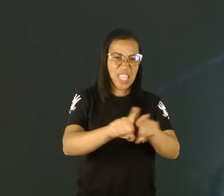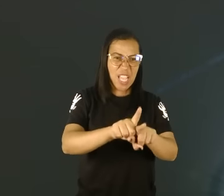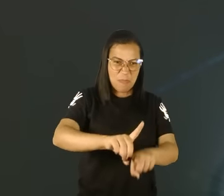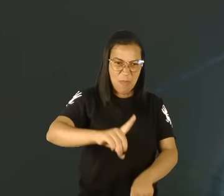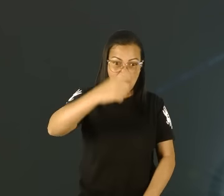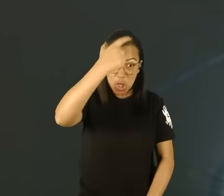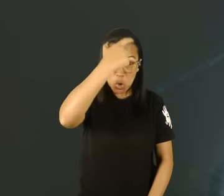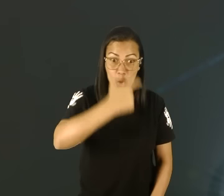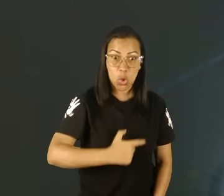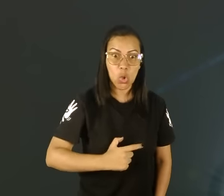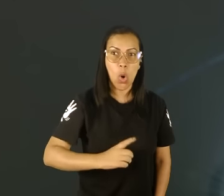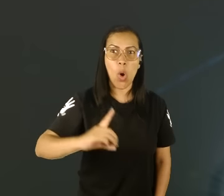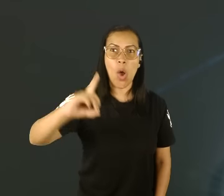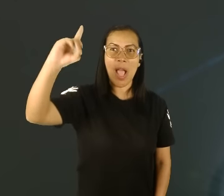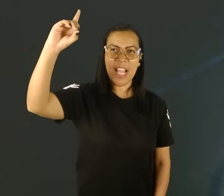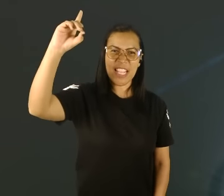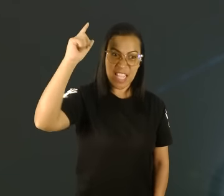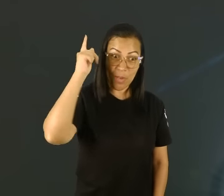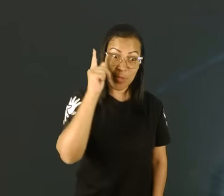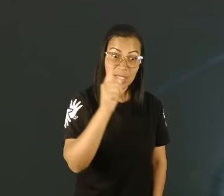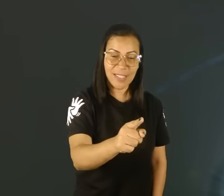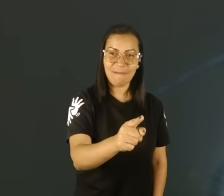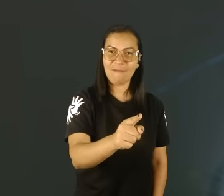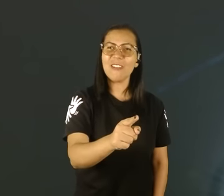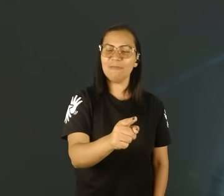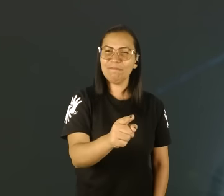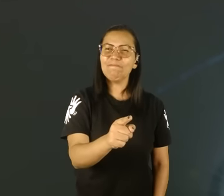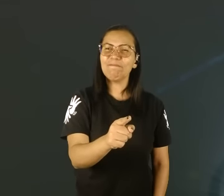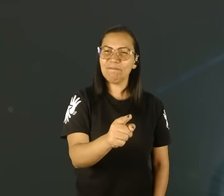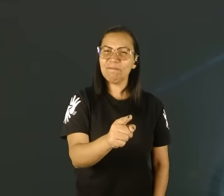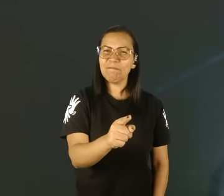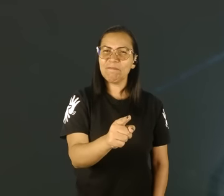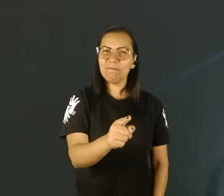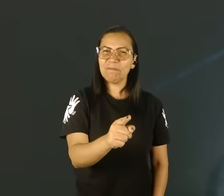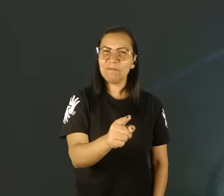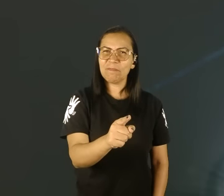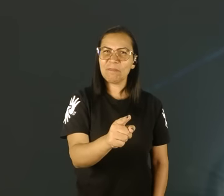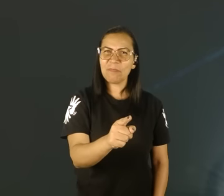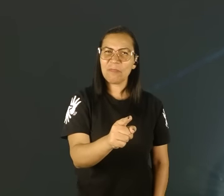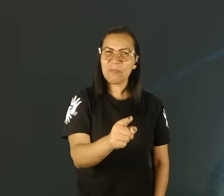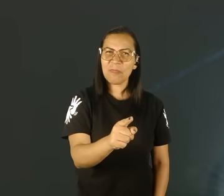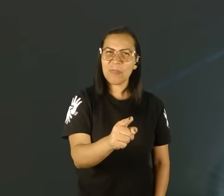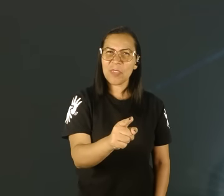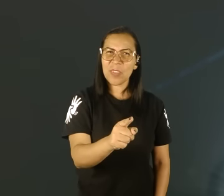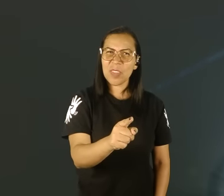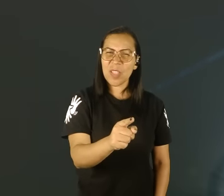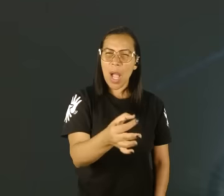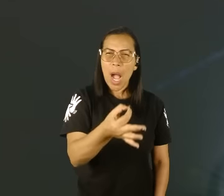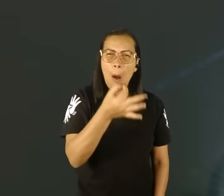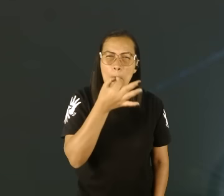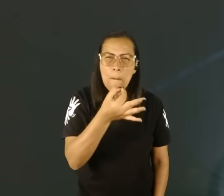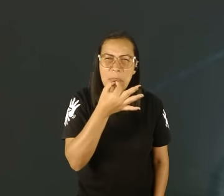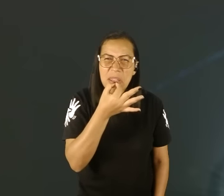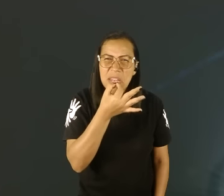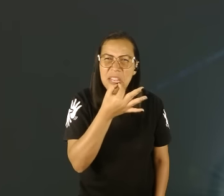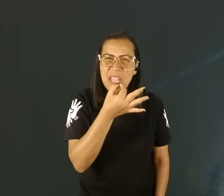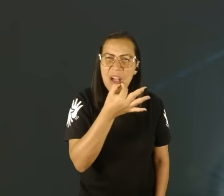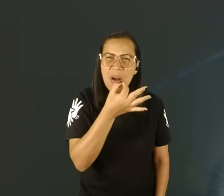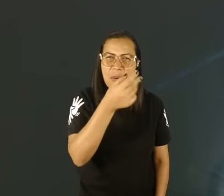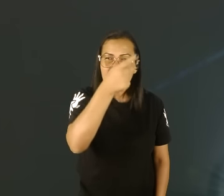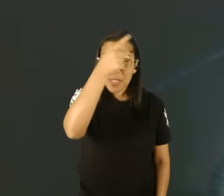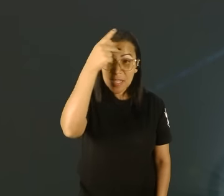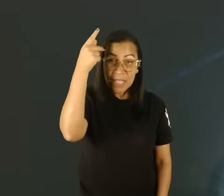Não deixa o pensamento das pessoas te destruir. Eu abençoei teu avô, eu abençoei teu pai, e eu